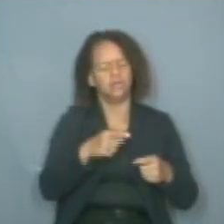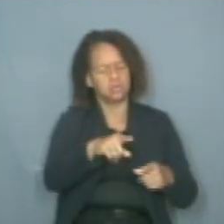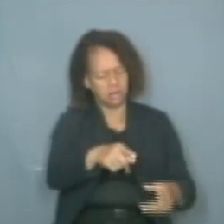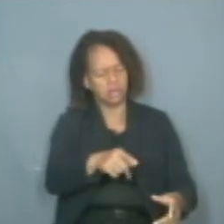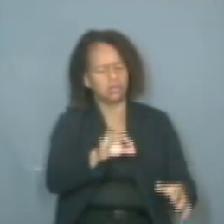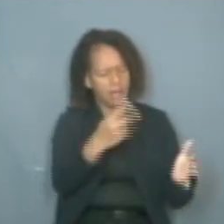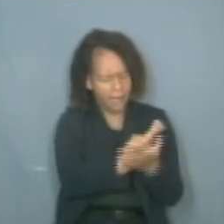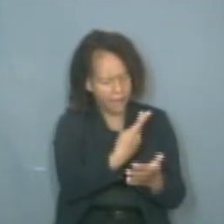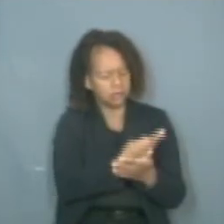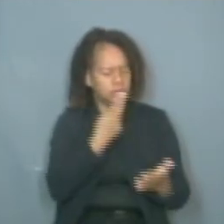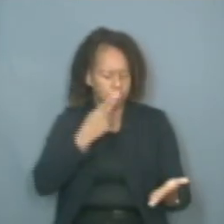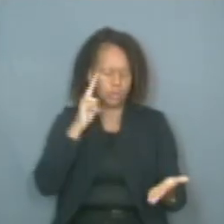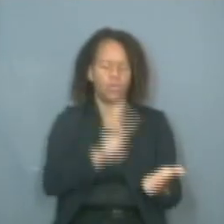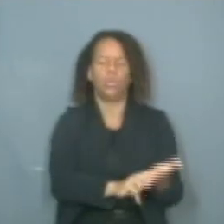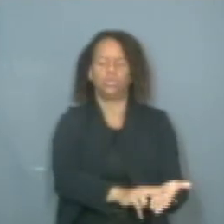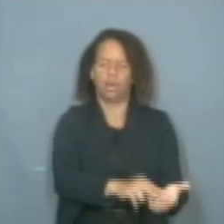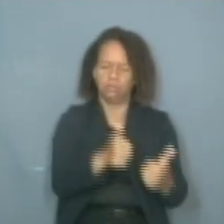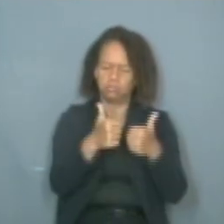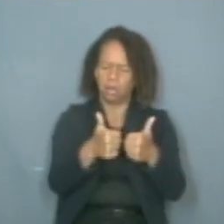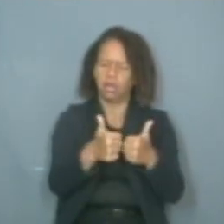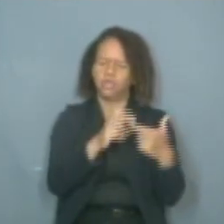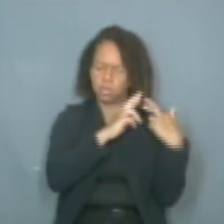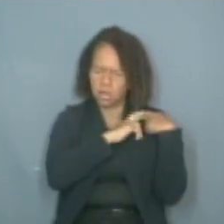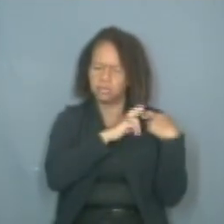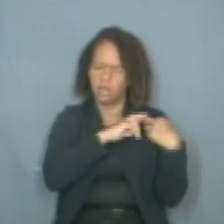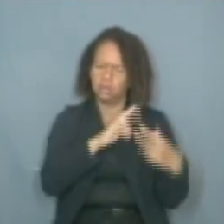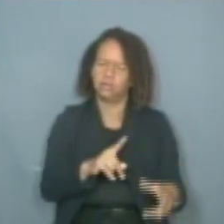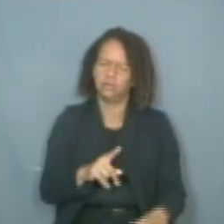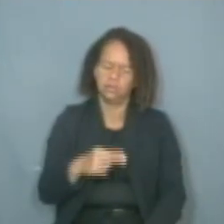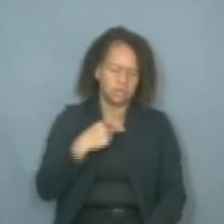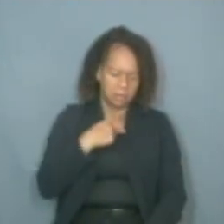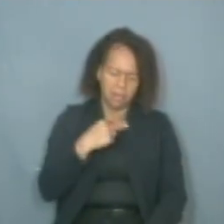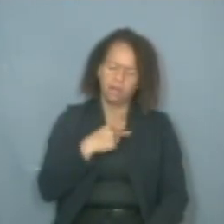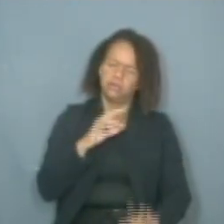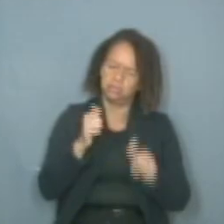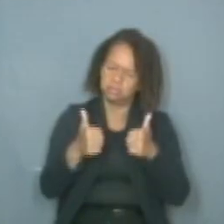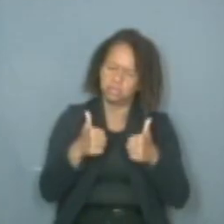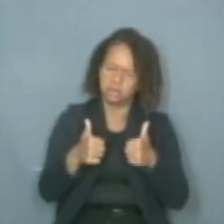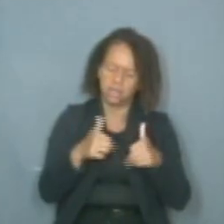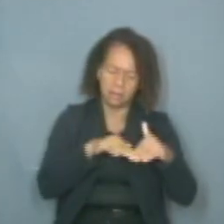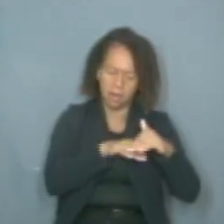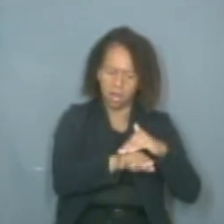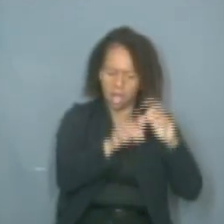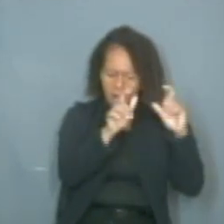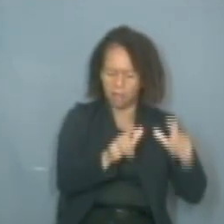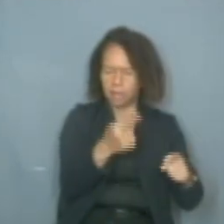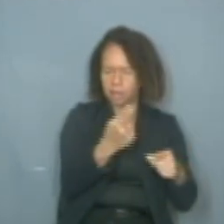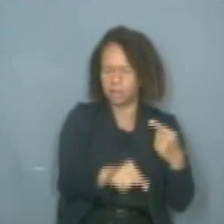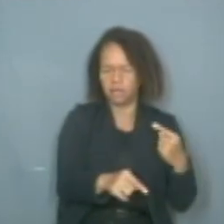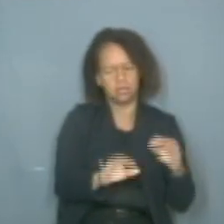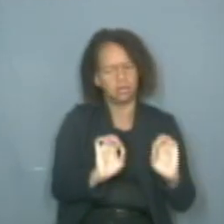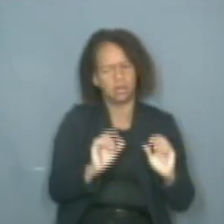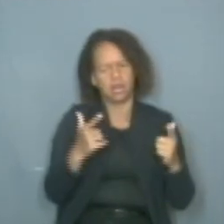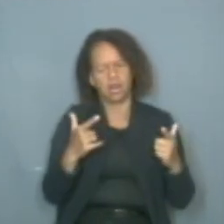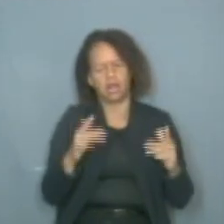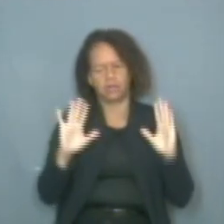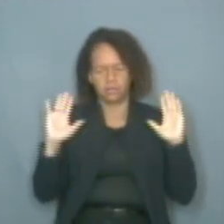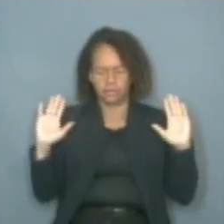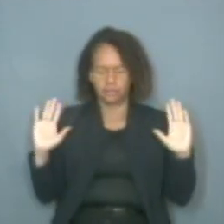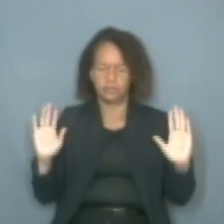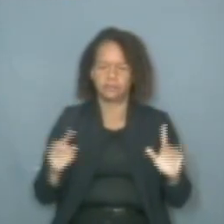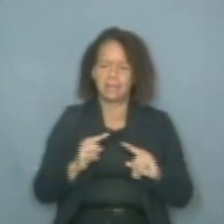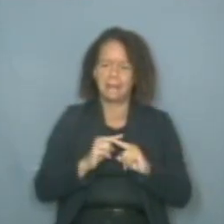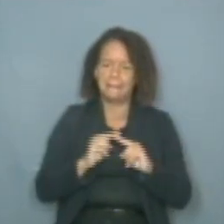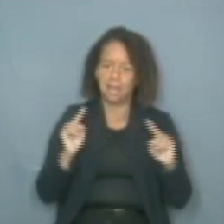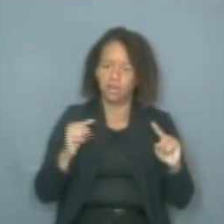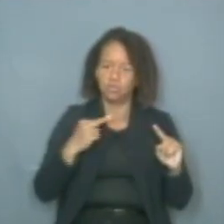seja multado, que seja responsabilizado, porque não se pode estacionar em lugar proibido, isso é uma questão óbvia.